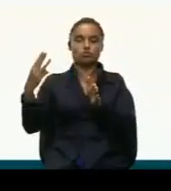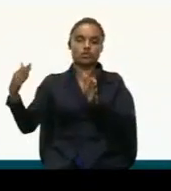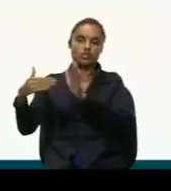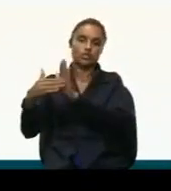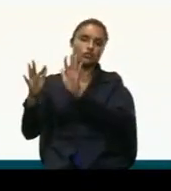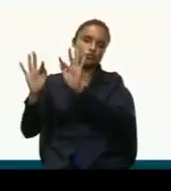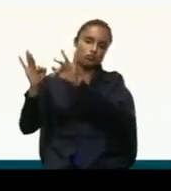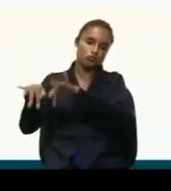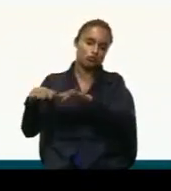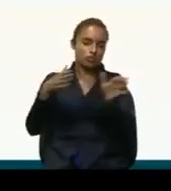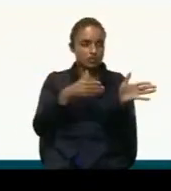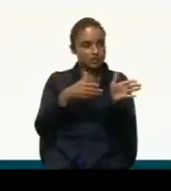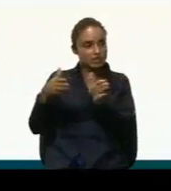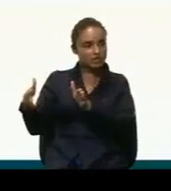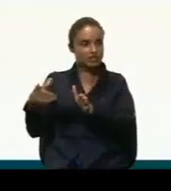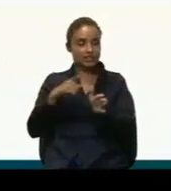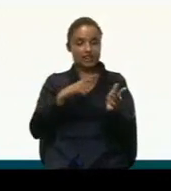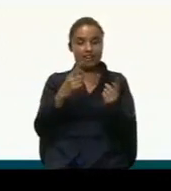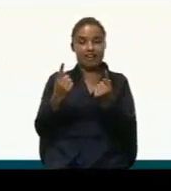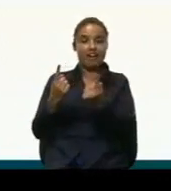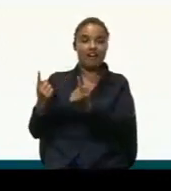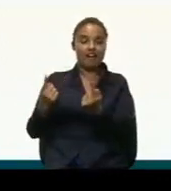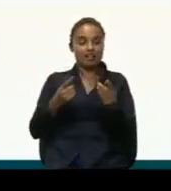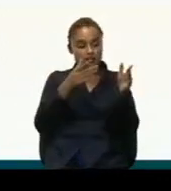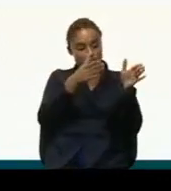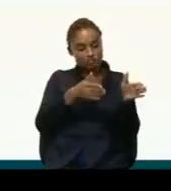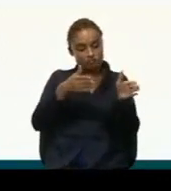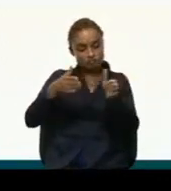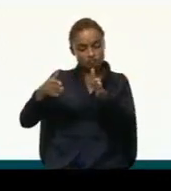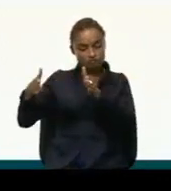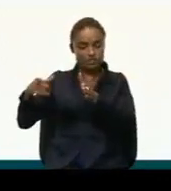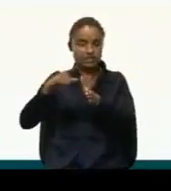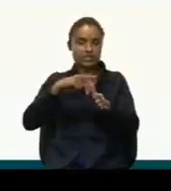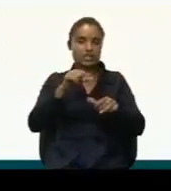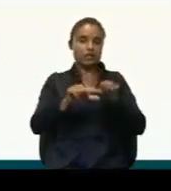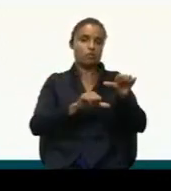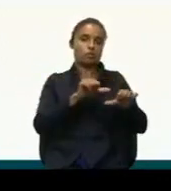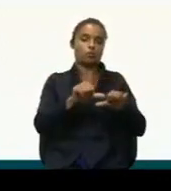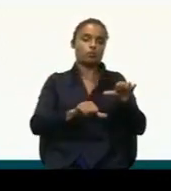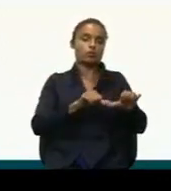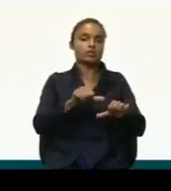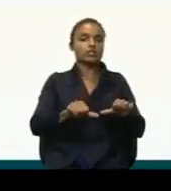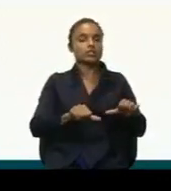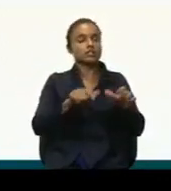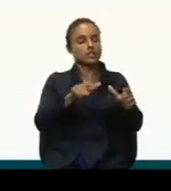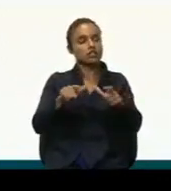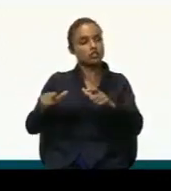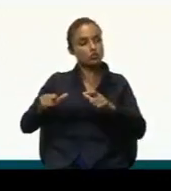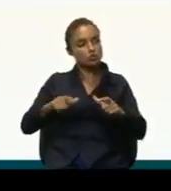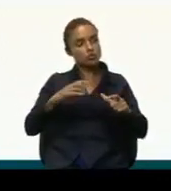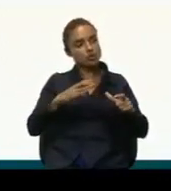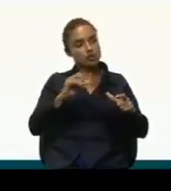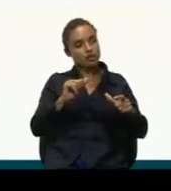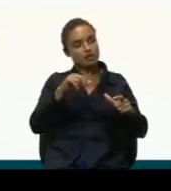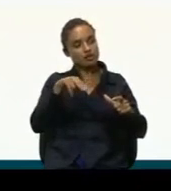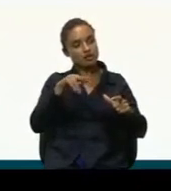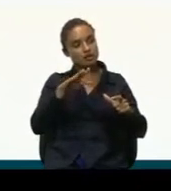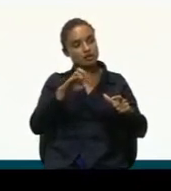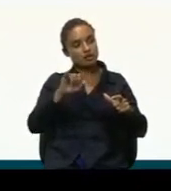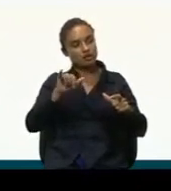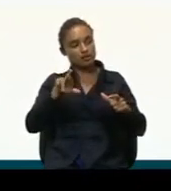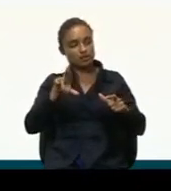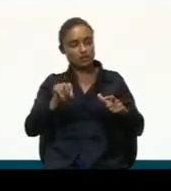canteiro, ok? A gente também vai falar da composição desse canteiro, do